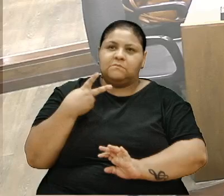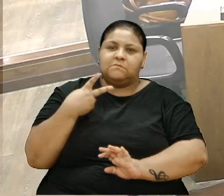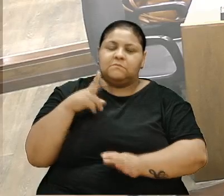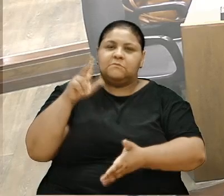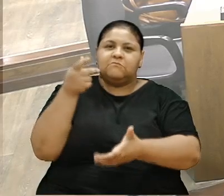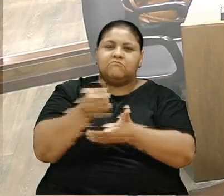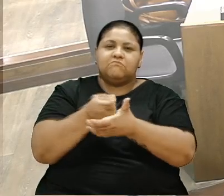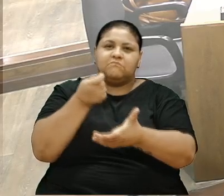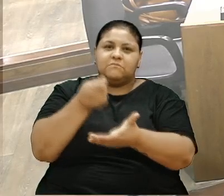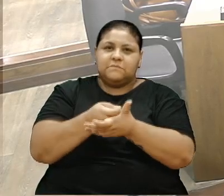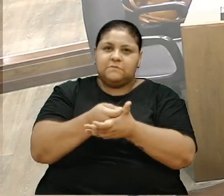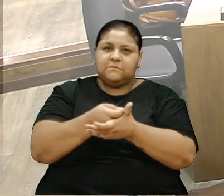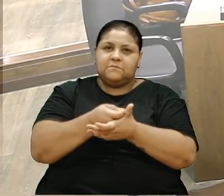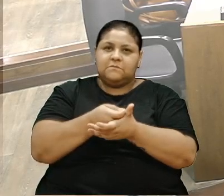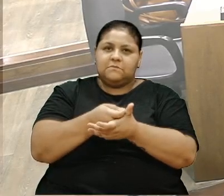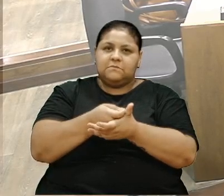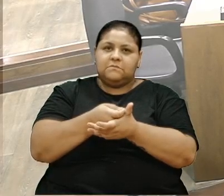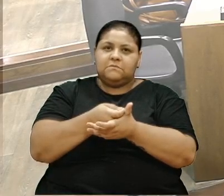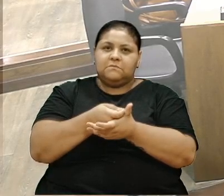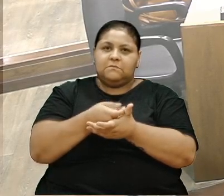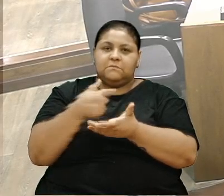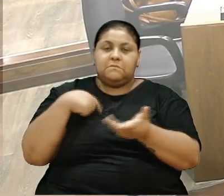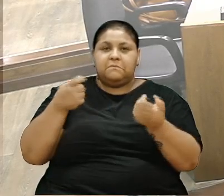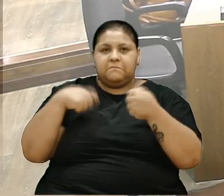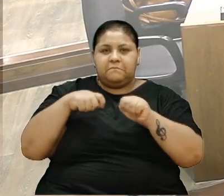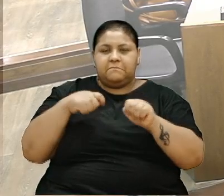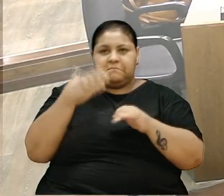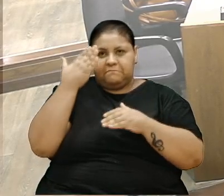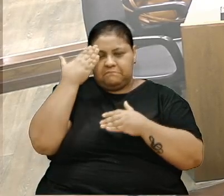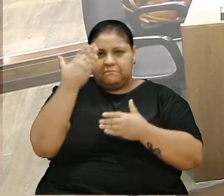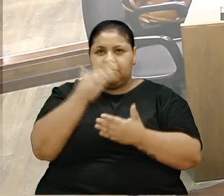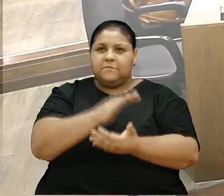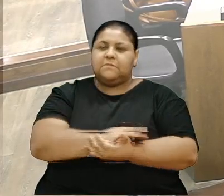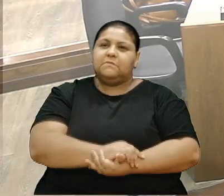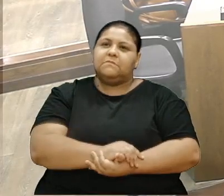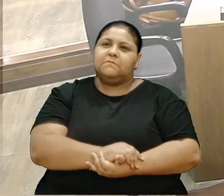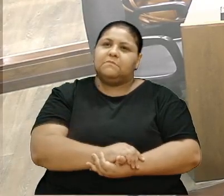aí. Estou aqui disponível para o que precisar. Obrigado. Obrigada, vereador Daniel.